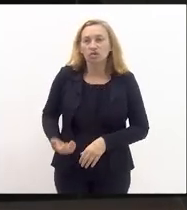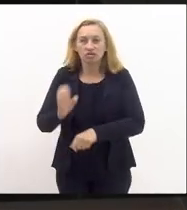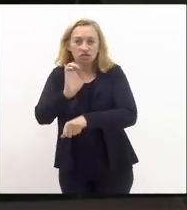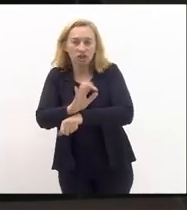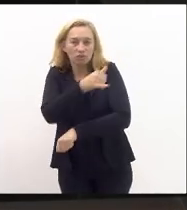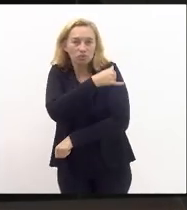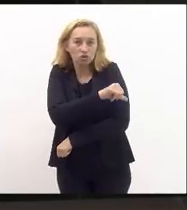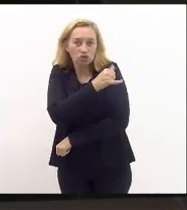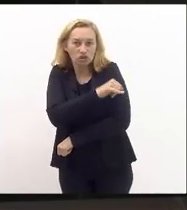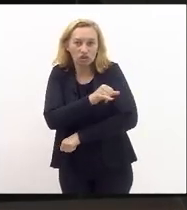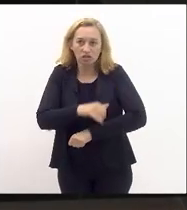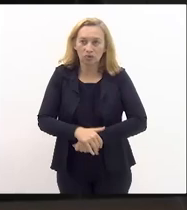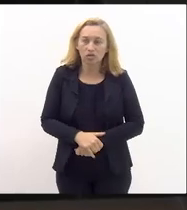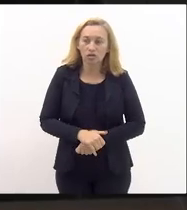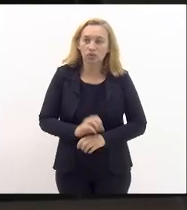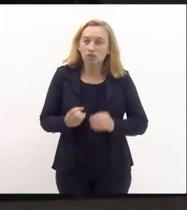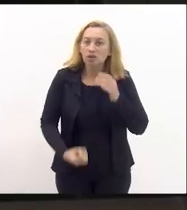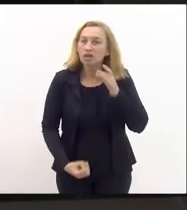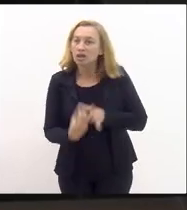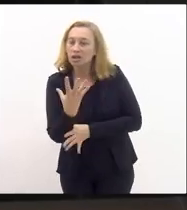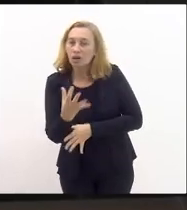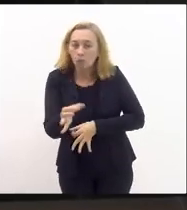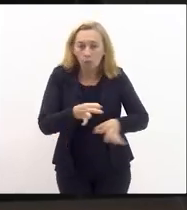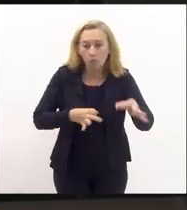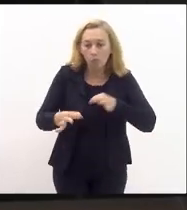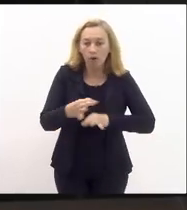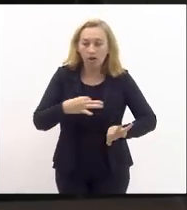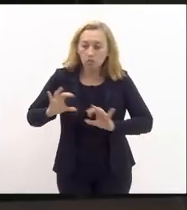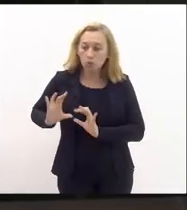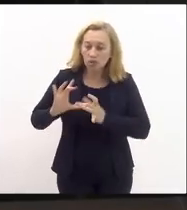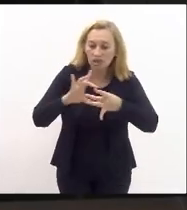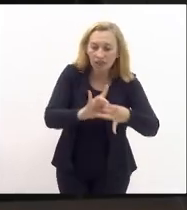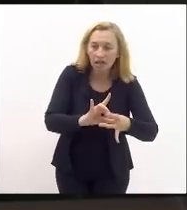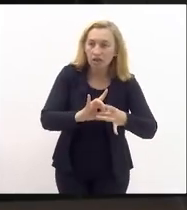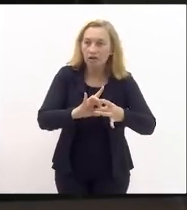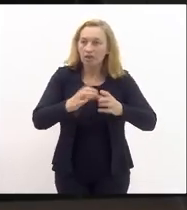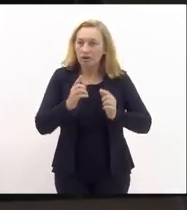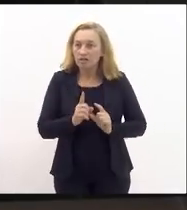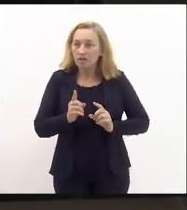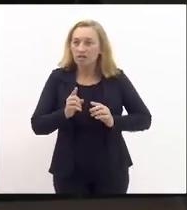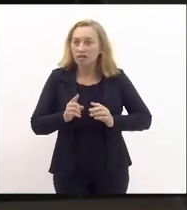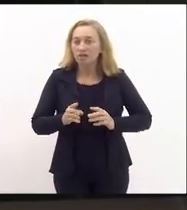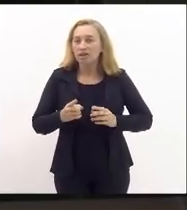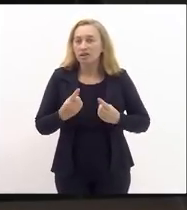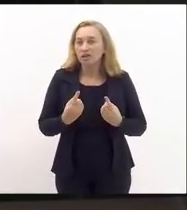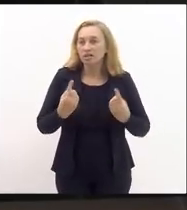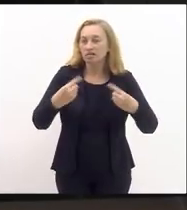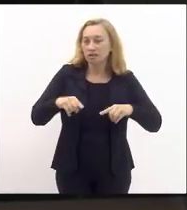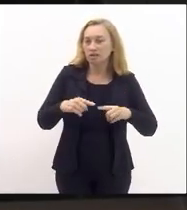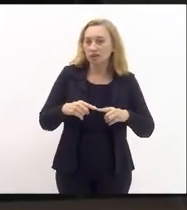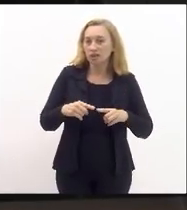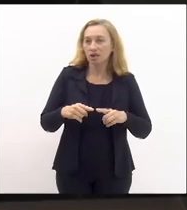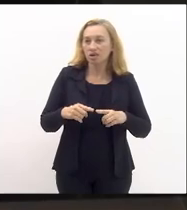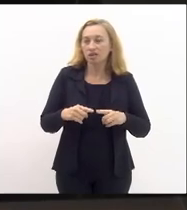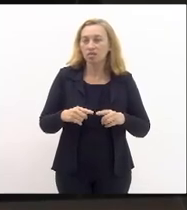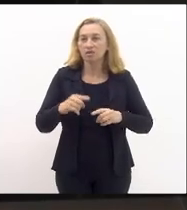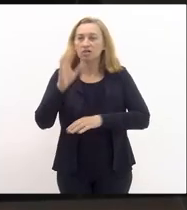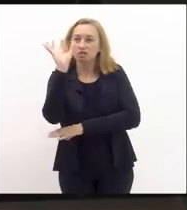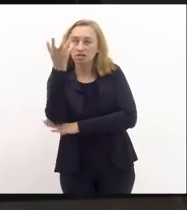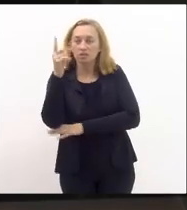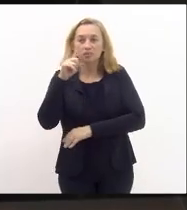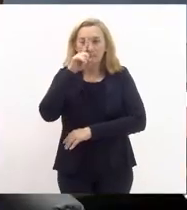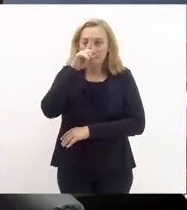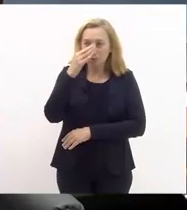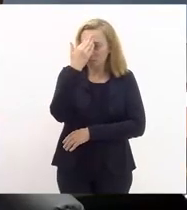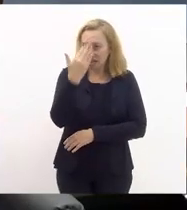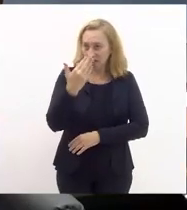Rio de Janeiro construa um plano integrado para enfrentar os riscos e os desastres climáticos. Muito obrigada.